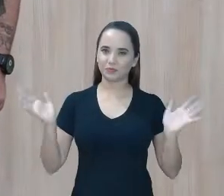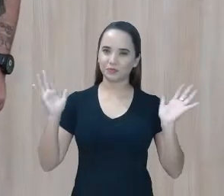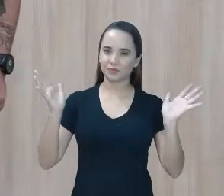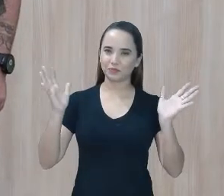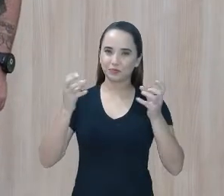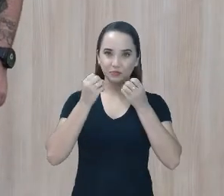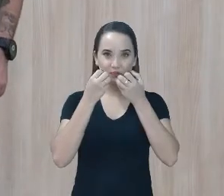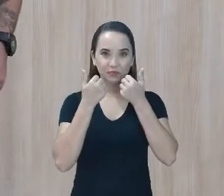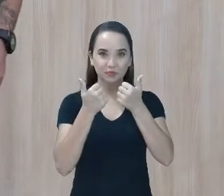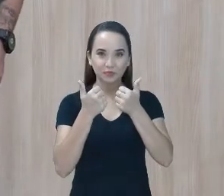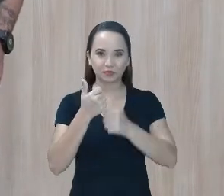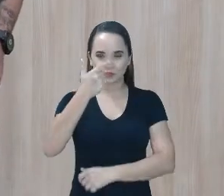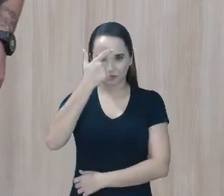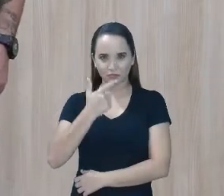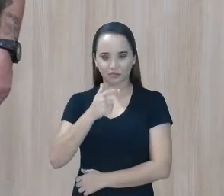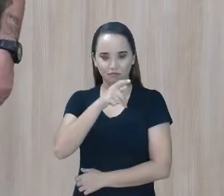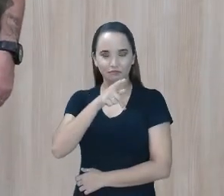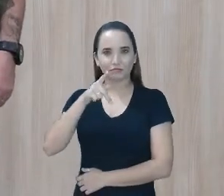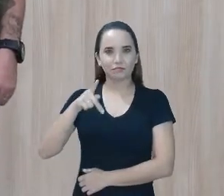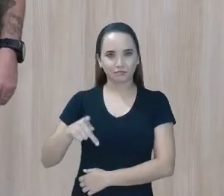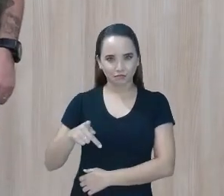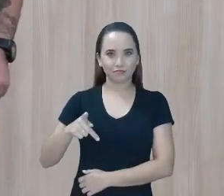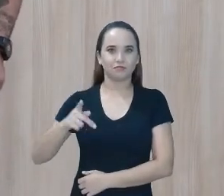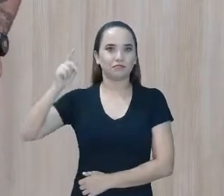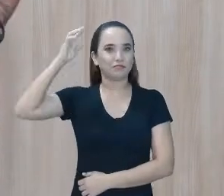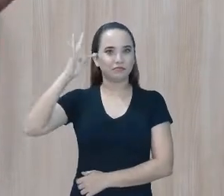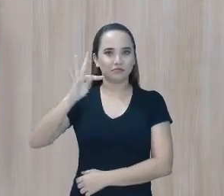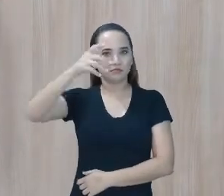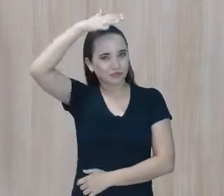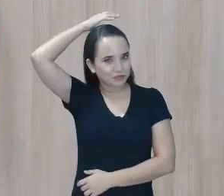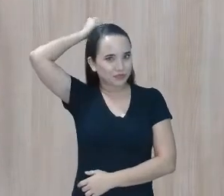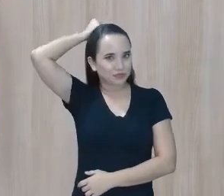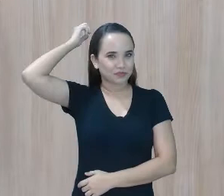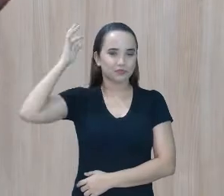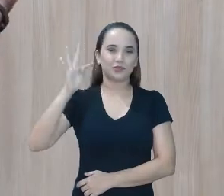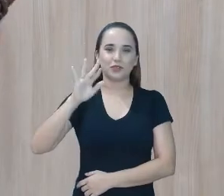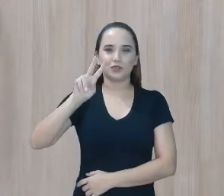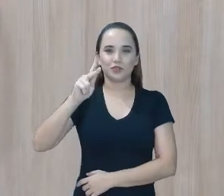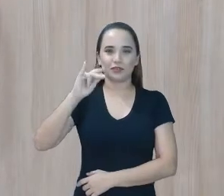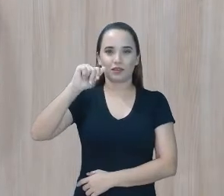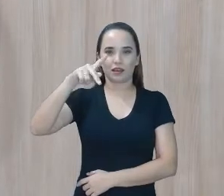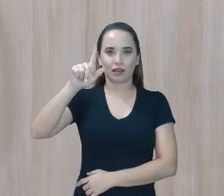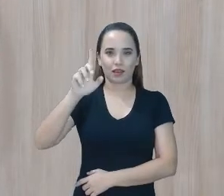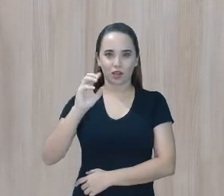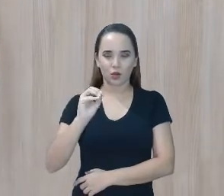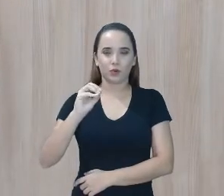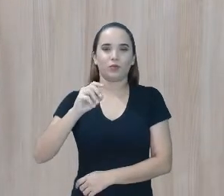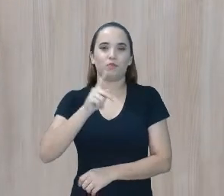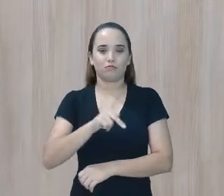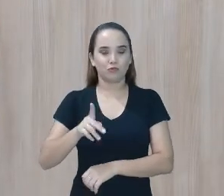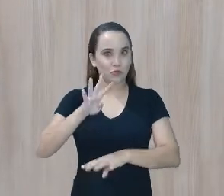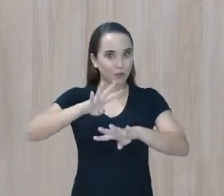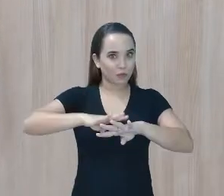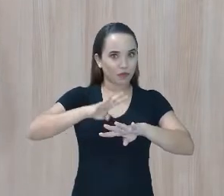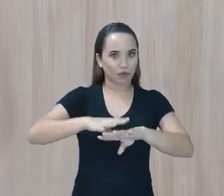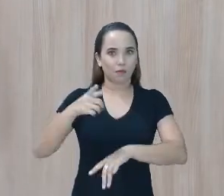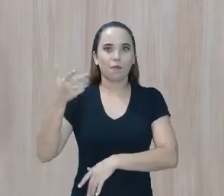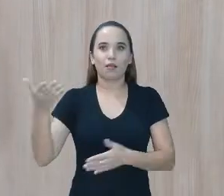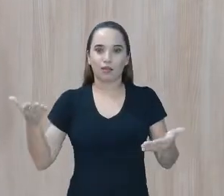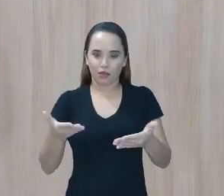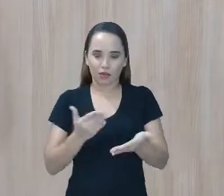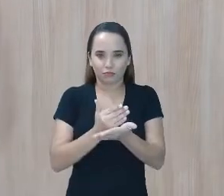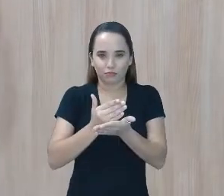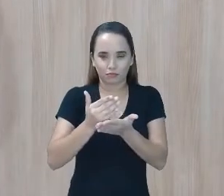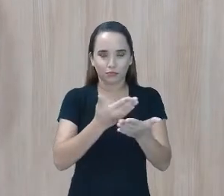Olá pessoal, tudo bem? Eu me chamo professor Tiago, professor de matemática, e estamos iniciando mais uma aula da Escola